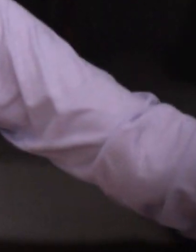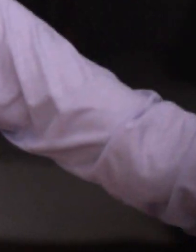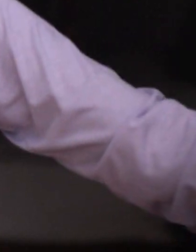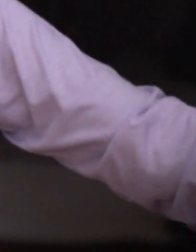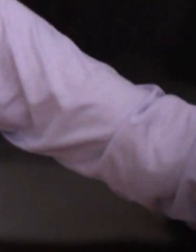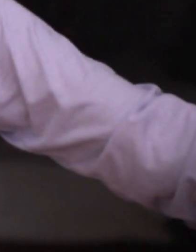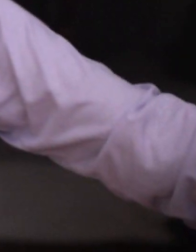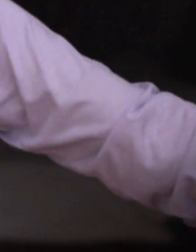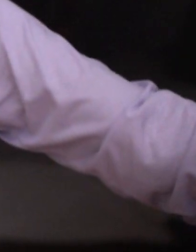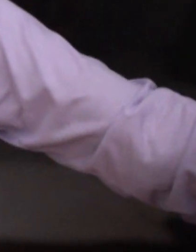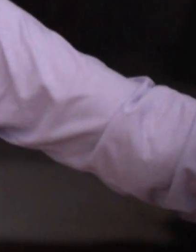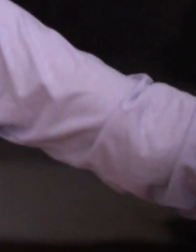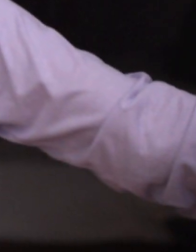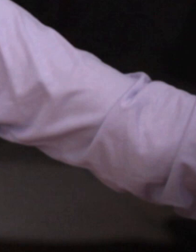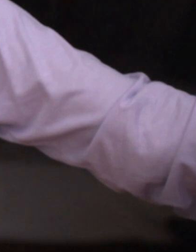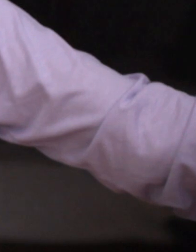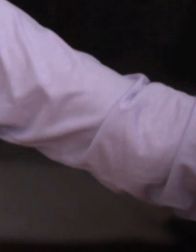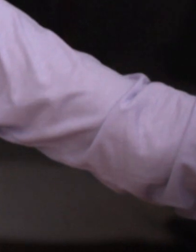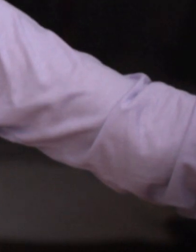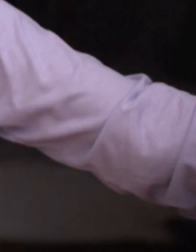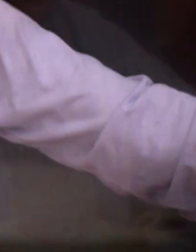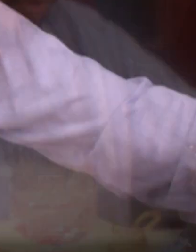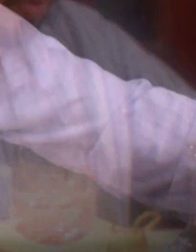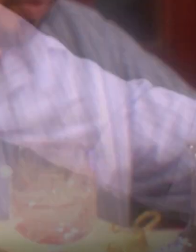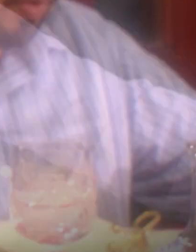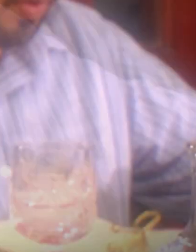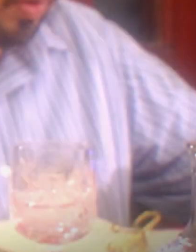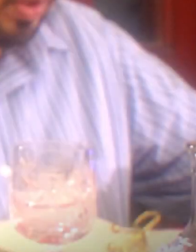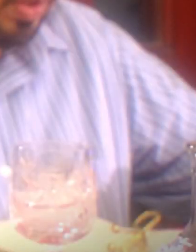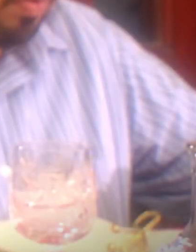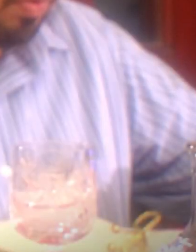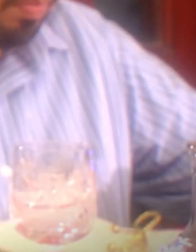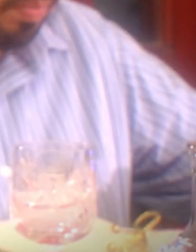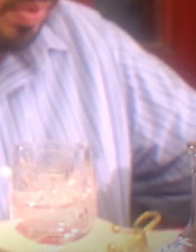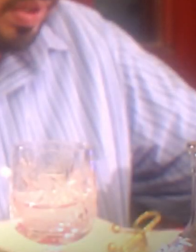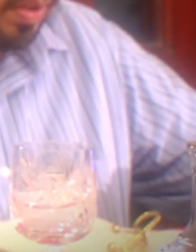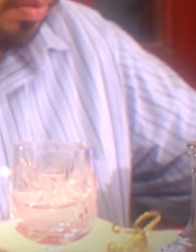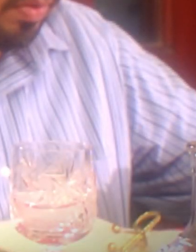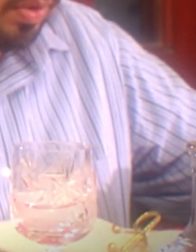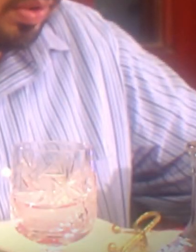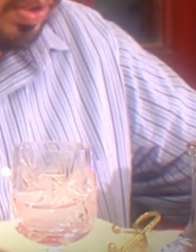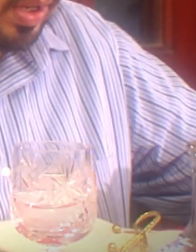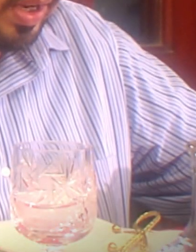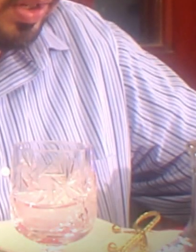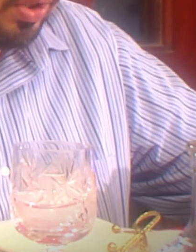seus, e só alguns se lembram